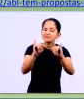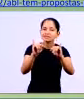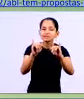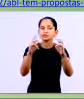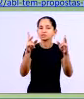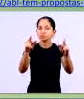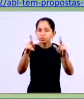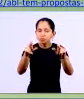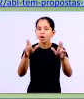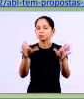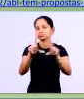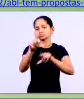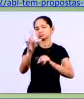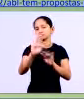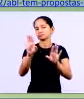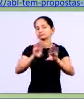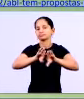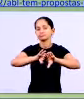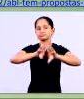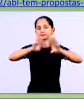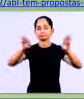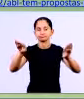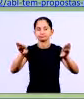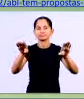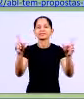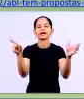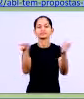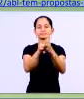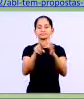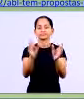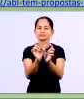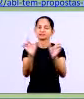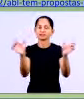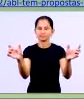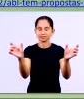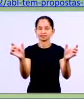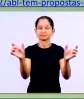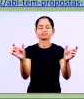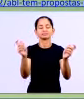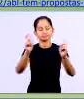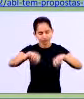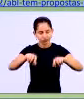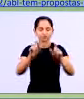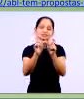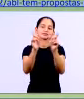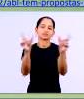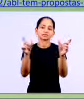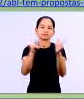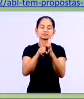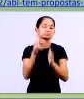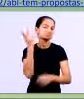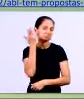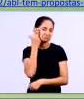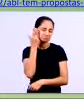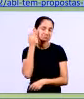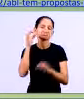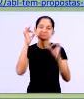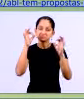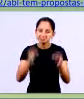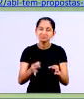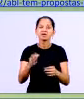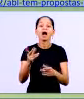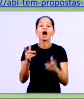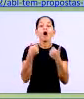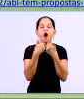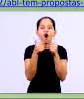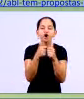I, então os iguais se repelem. Separados por hífen. Autoobservação, separados por hífen. Contra-atacar,